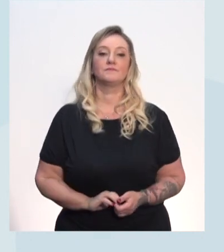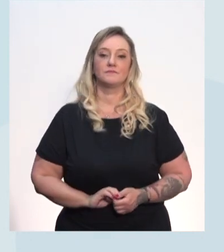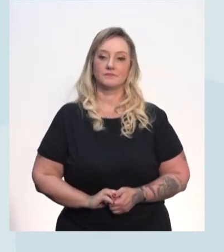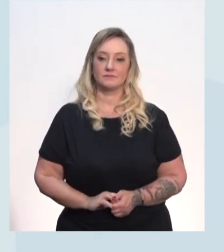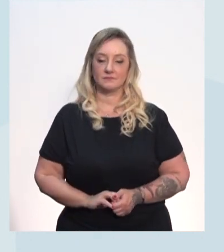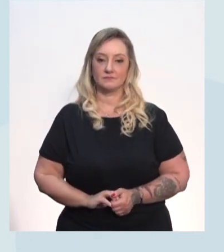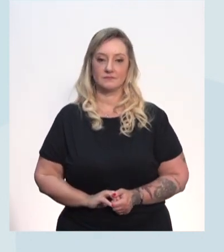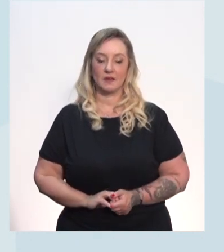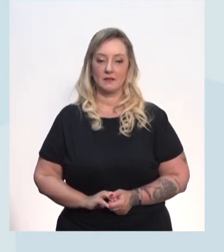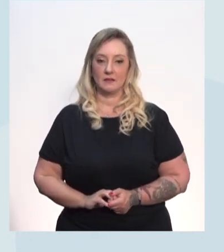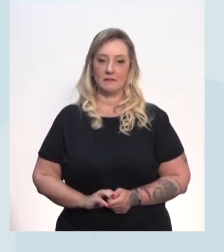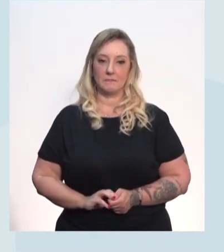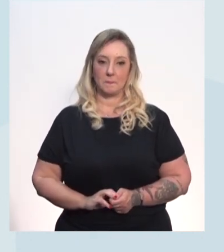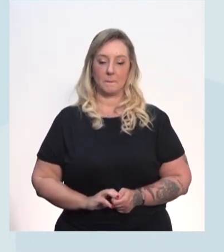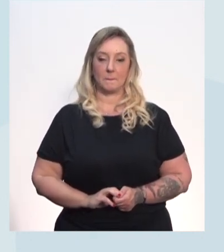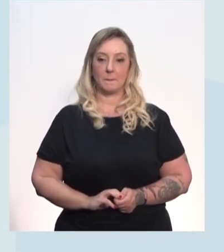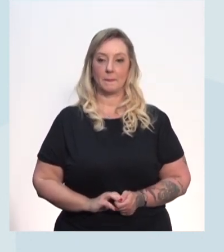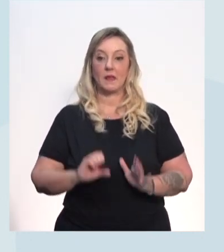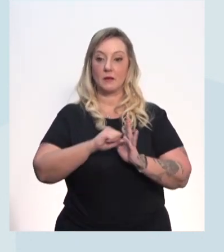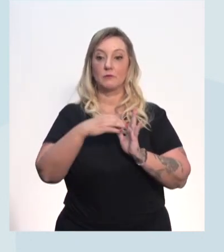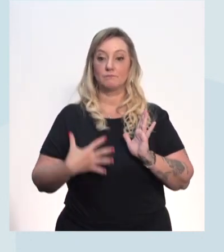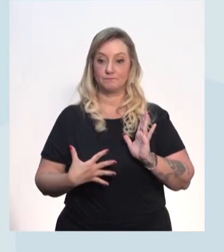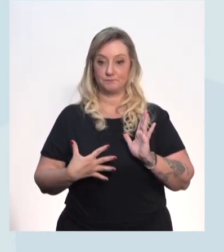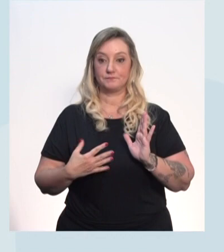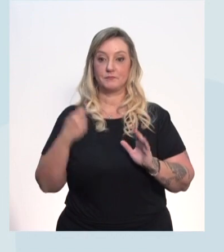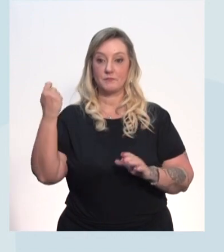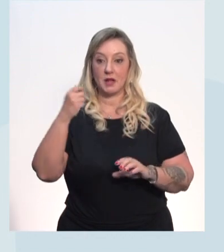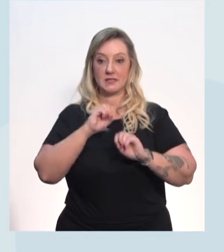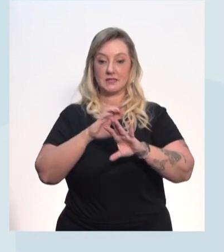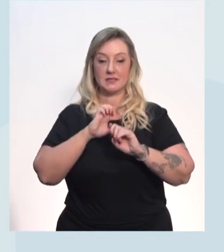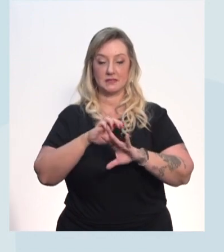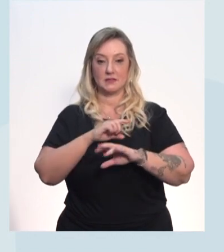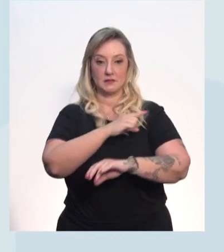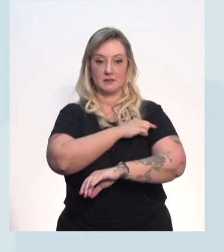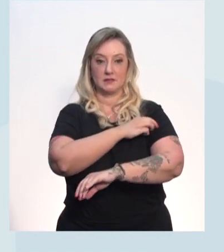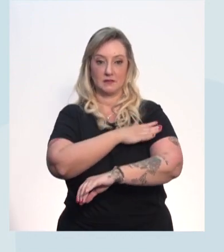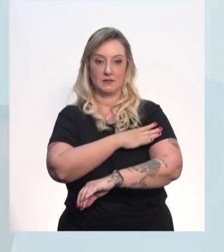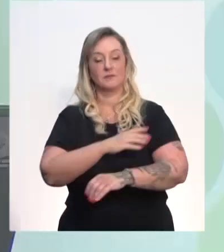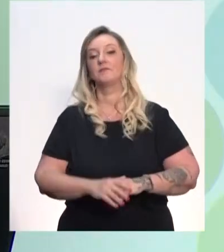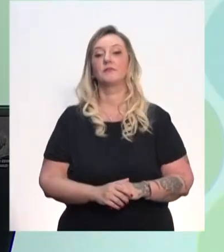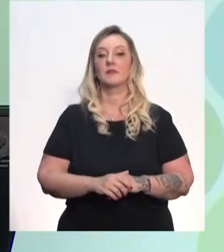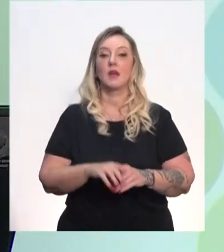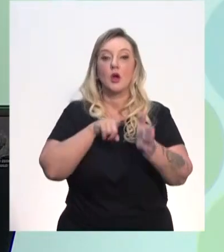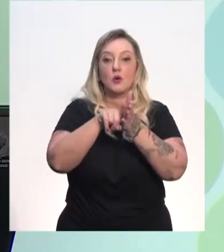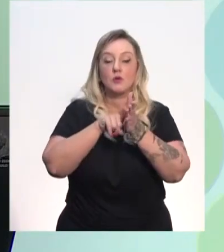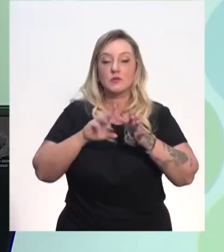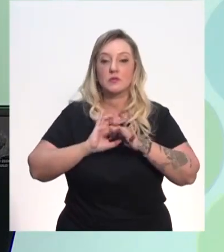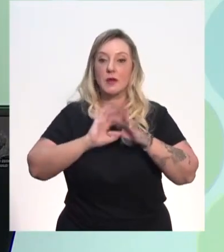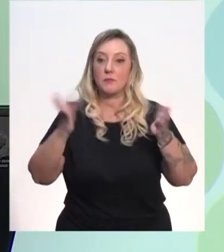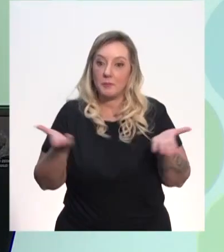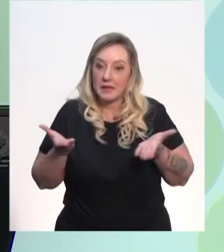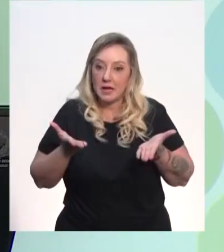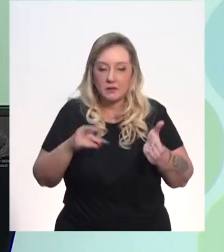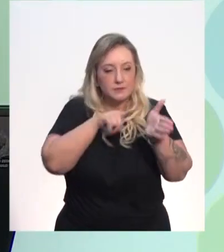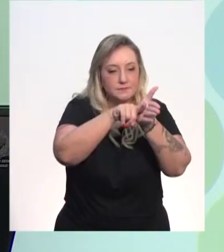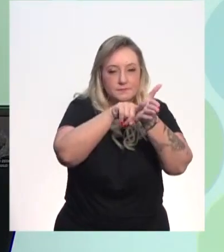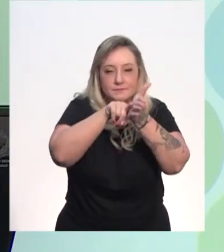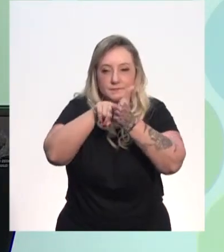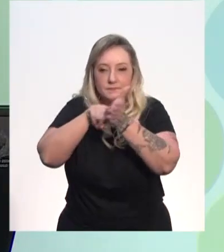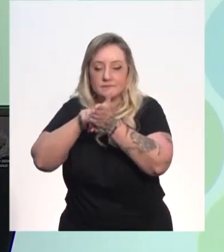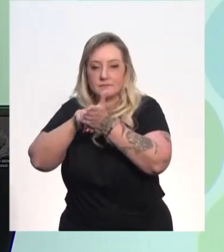seguindo o currículo paulista. Então, aí na apresentação, o primeiro item que nós destacamos é o currículo paulista, porque todas essas